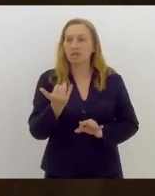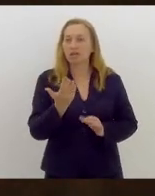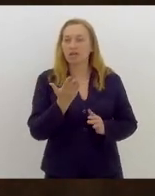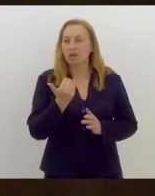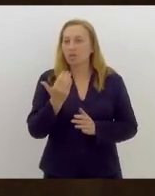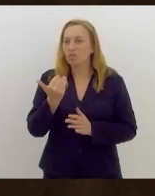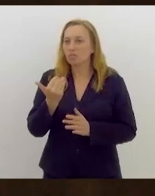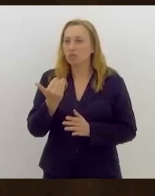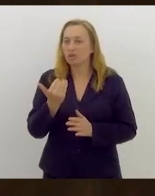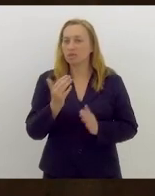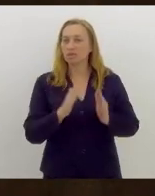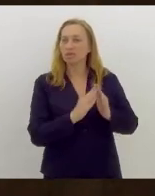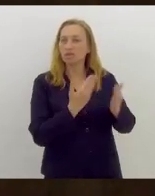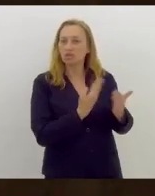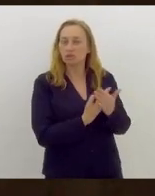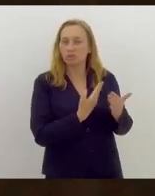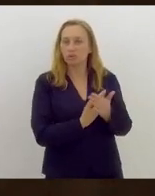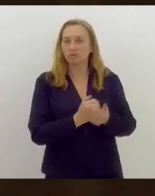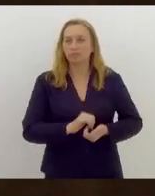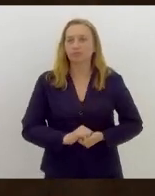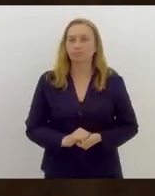da merenda escolar